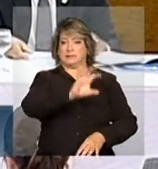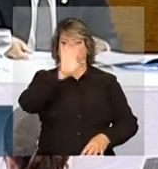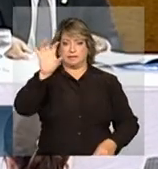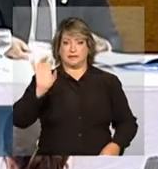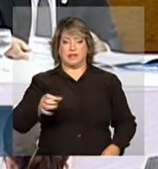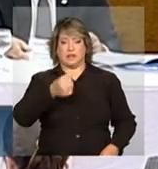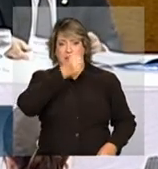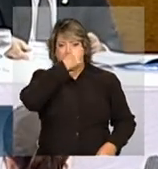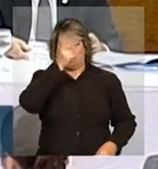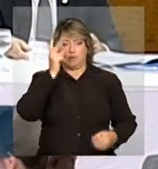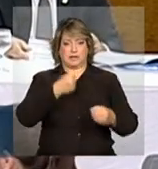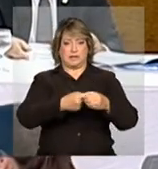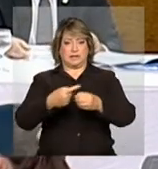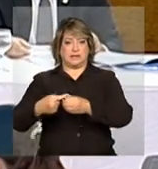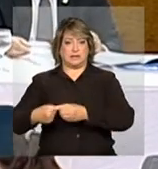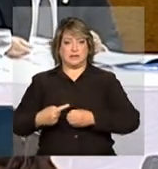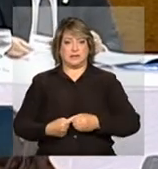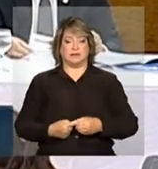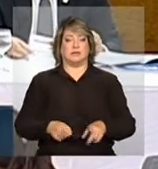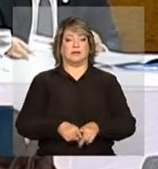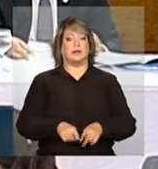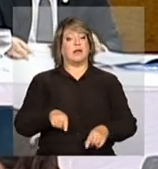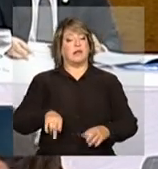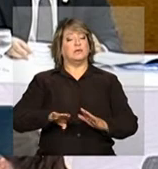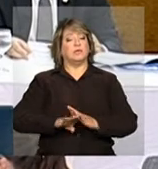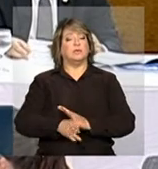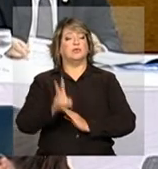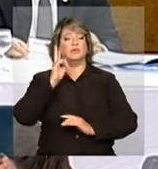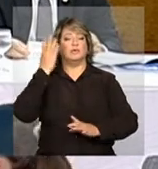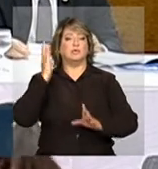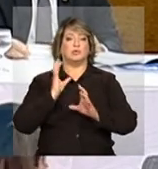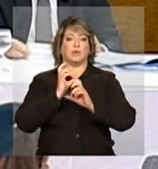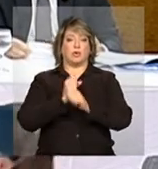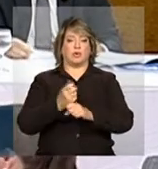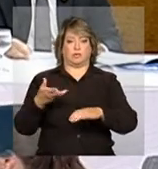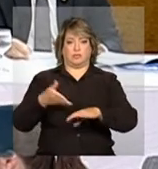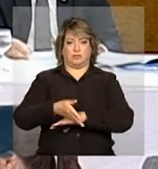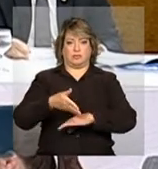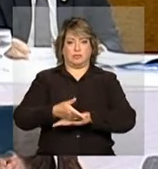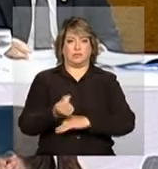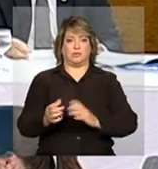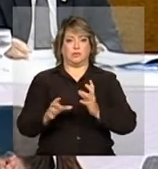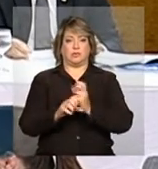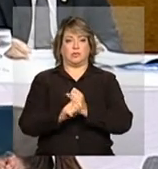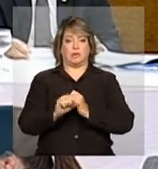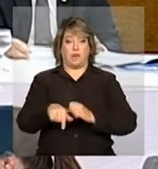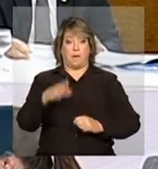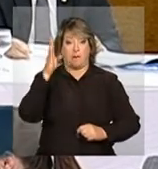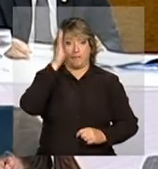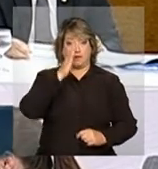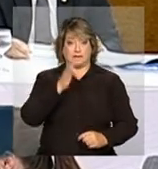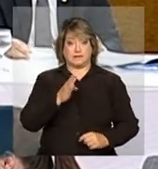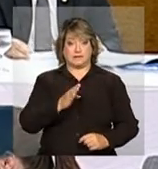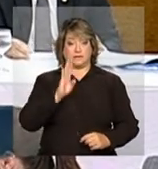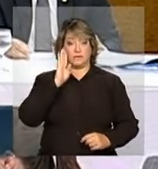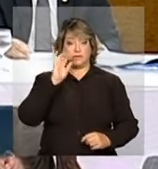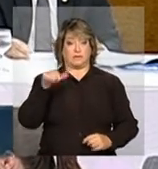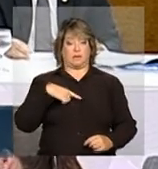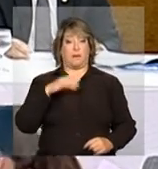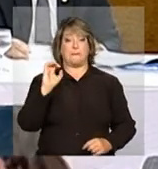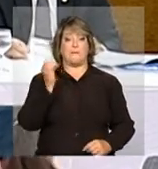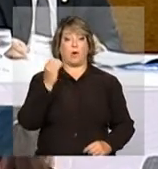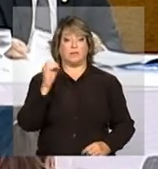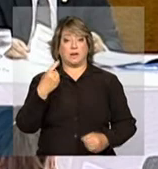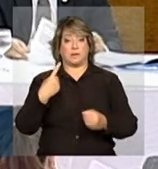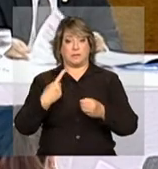É uma tendência histórica que podemos afirmar. A questão do orçamento participativo. Praticamente o Brasil foi pioneiro em Porto Alegre,